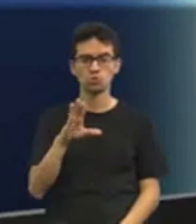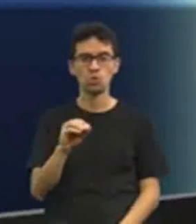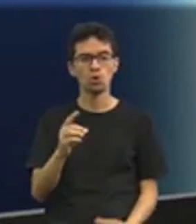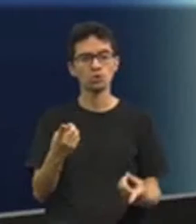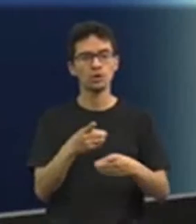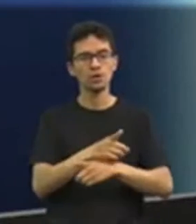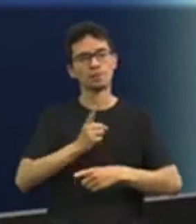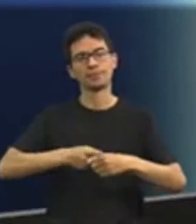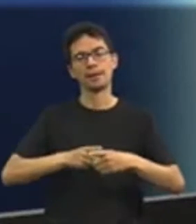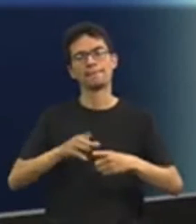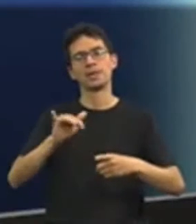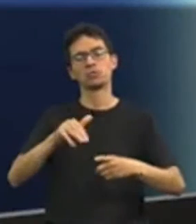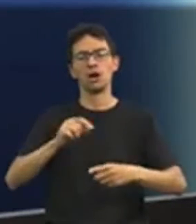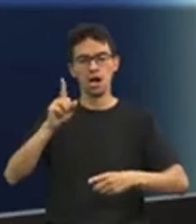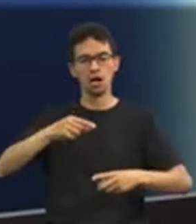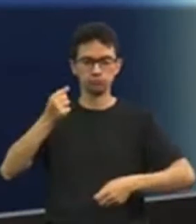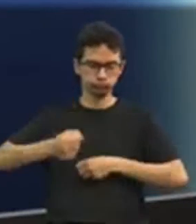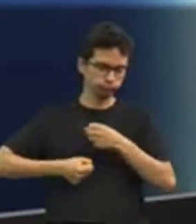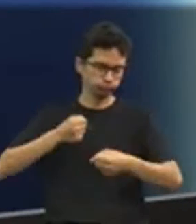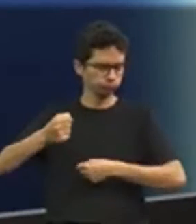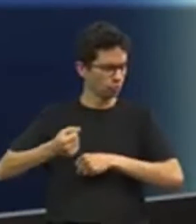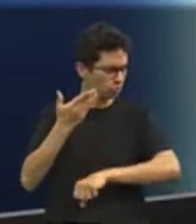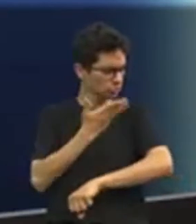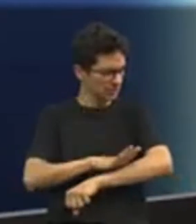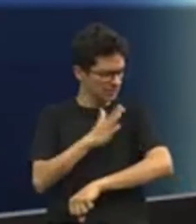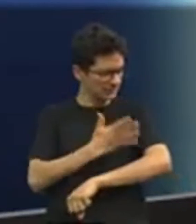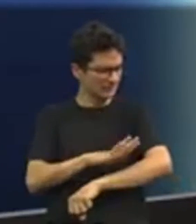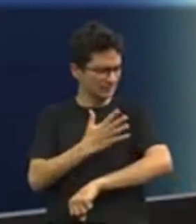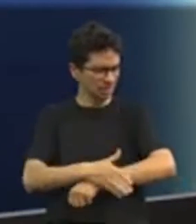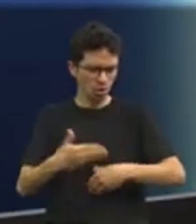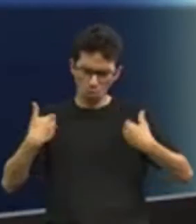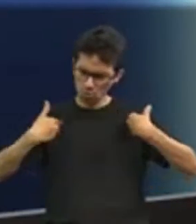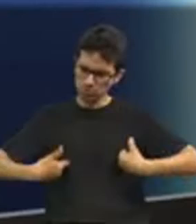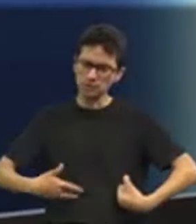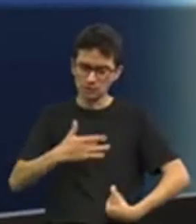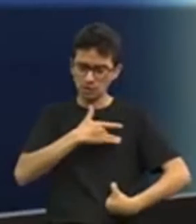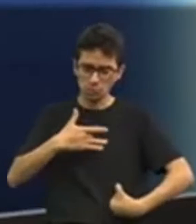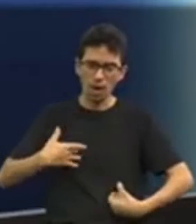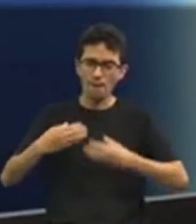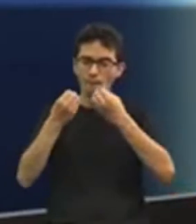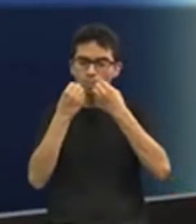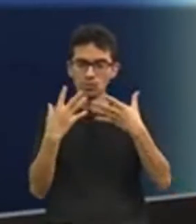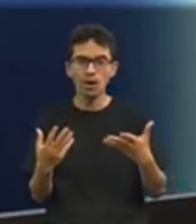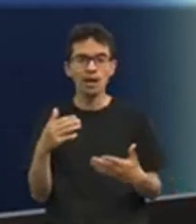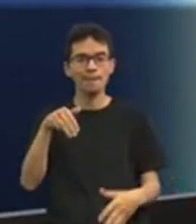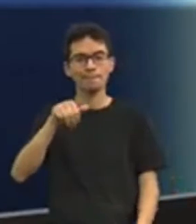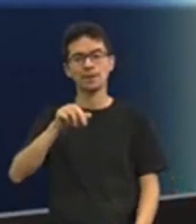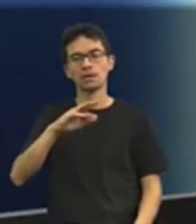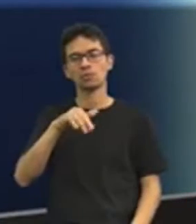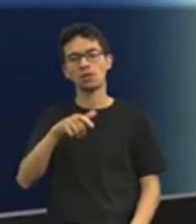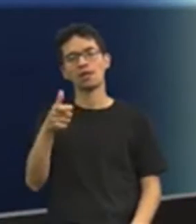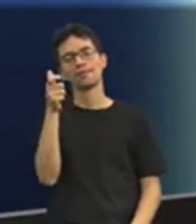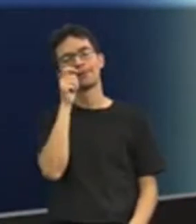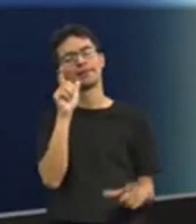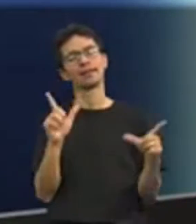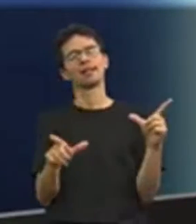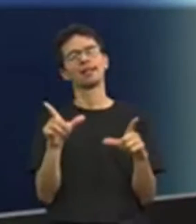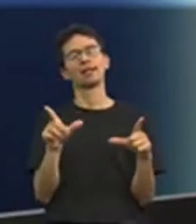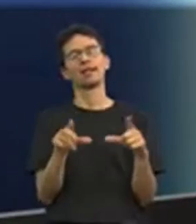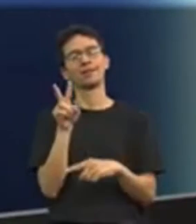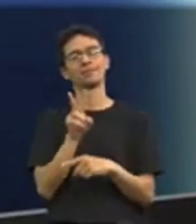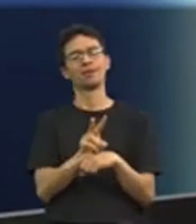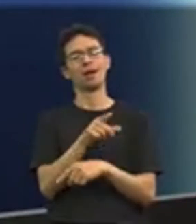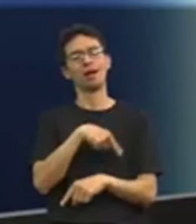maratona de correr você obviamente exercício corpo né é saudável agora a maratona de ficar assistindo seriado